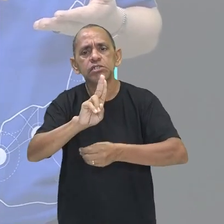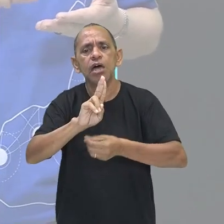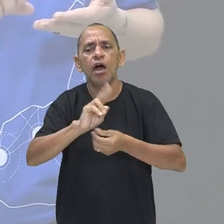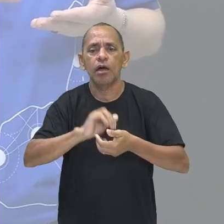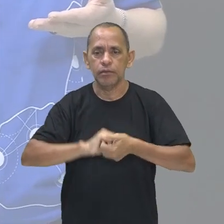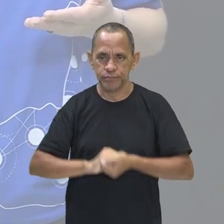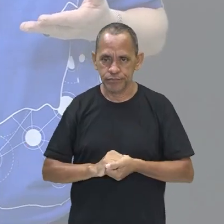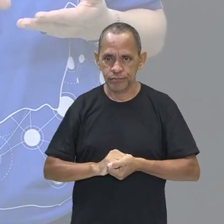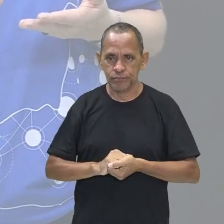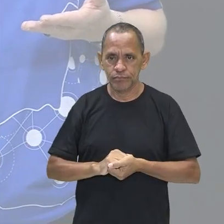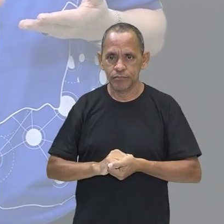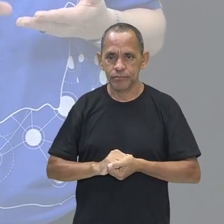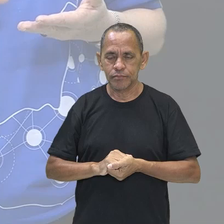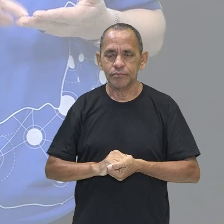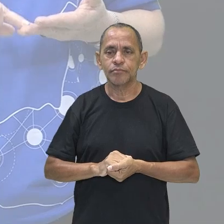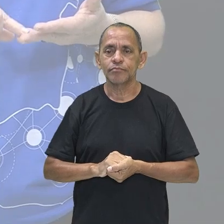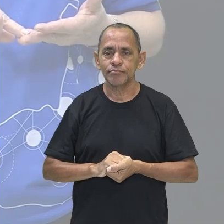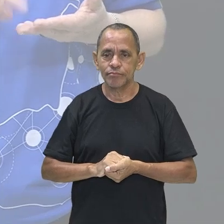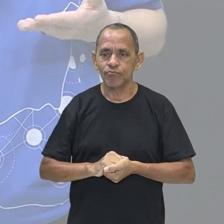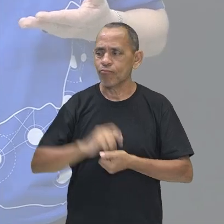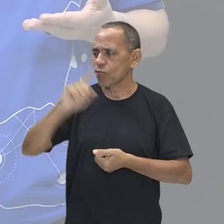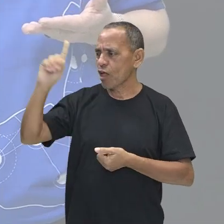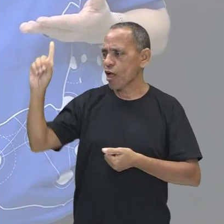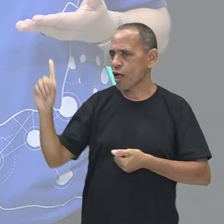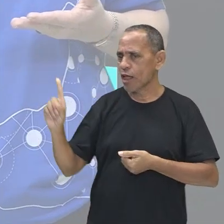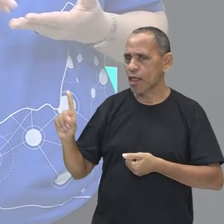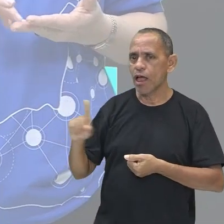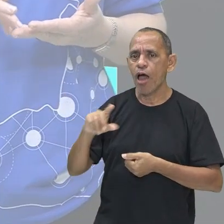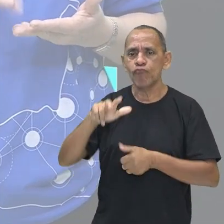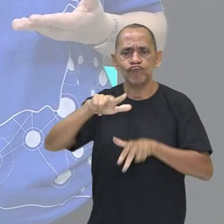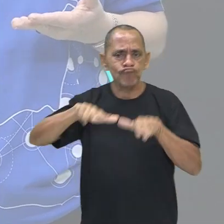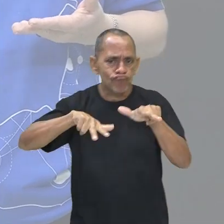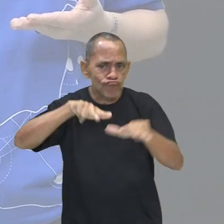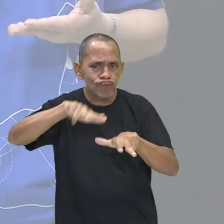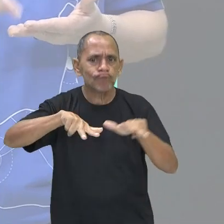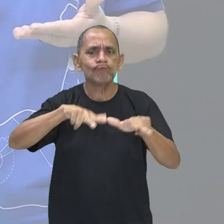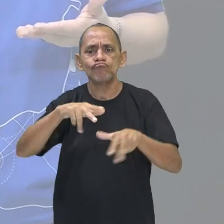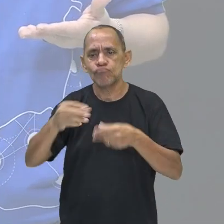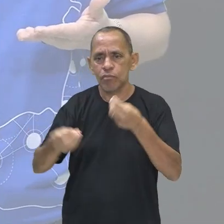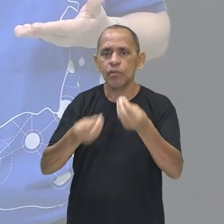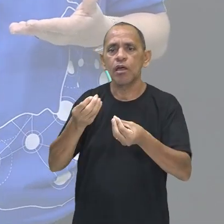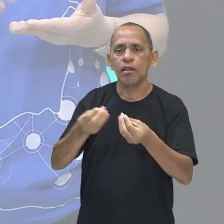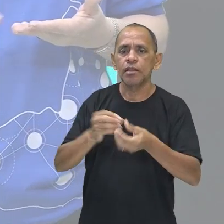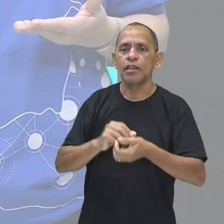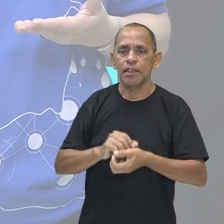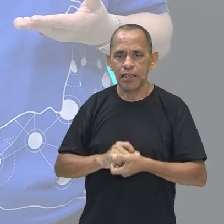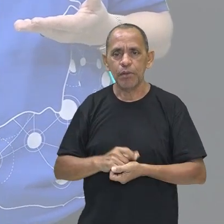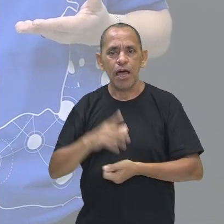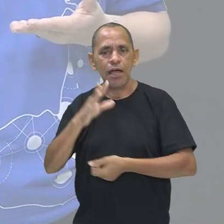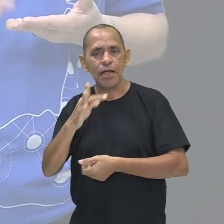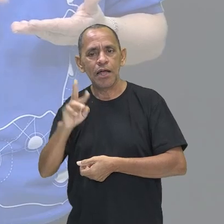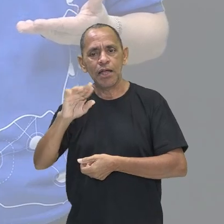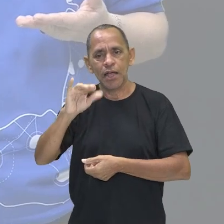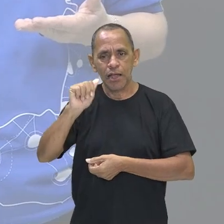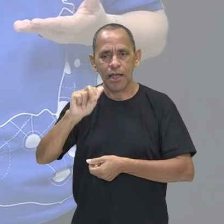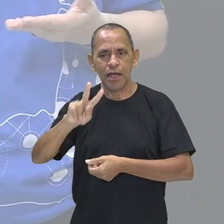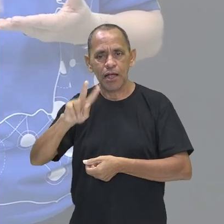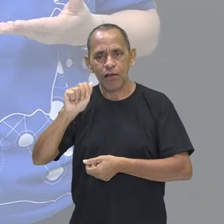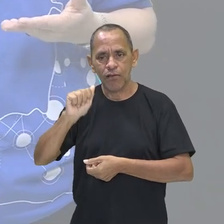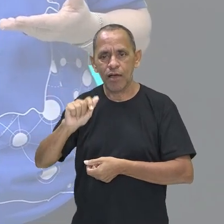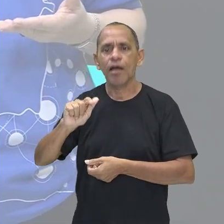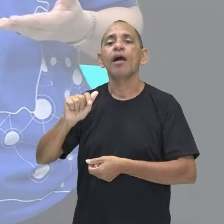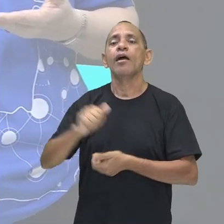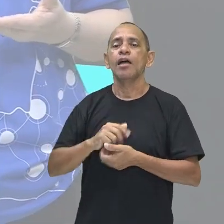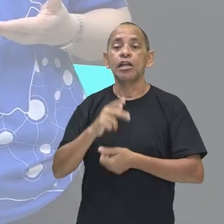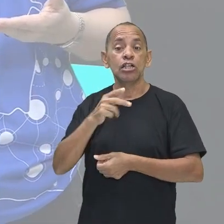que é, lá vem o pato pataqui, pataculá, lá vem o pato para ver o que há, o pato pateta pintou a caneca, surrou a galinha,